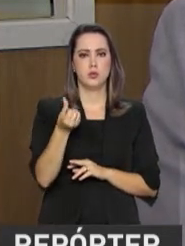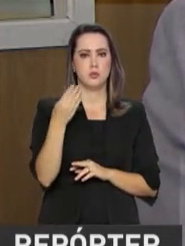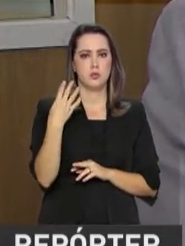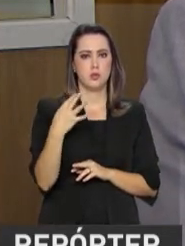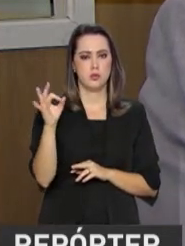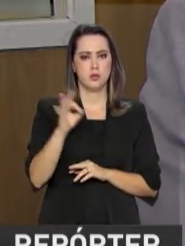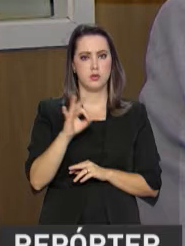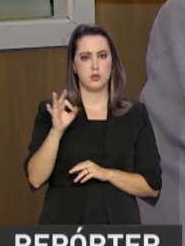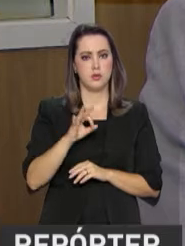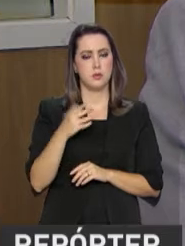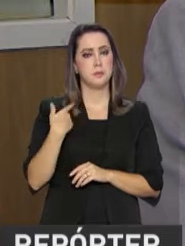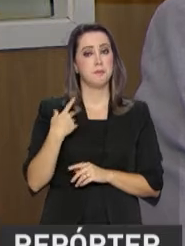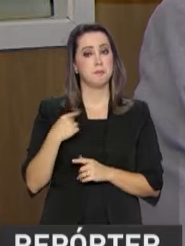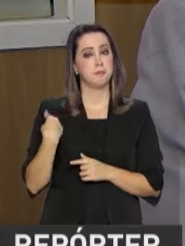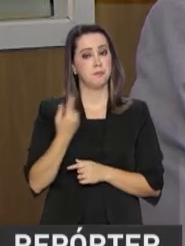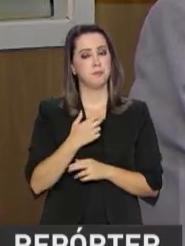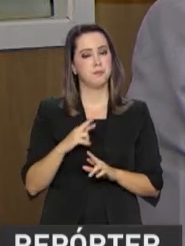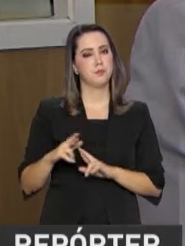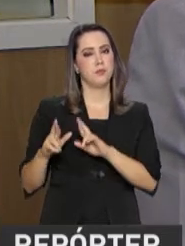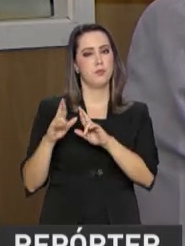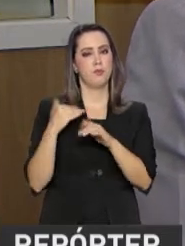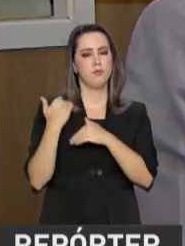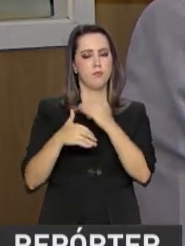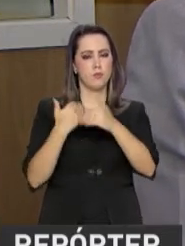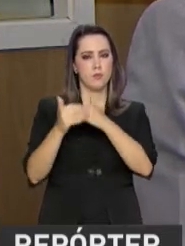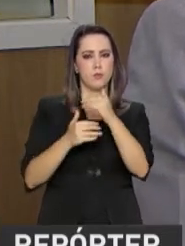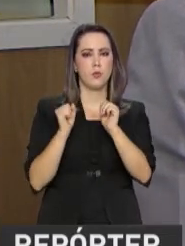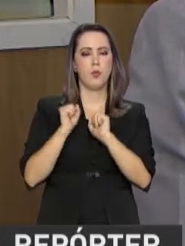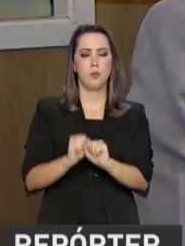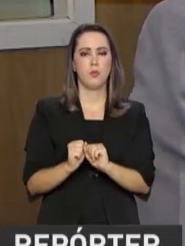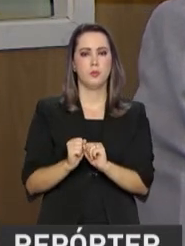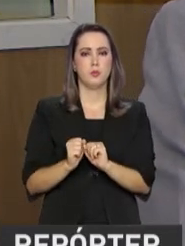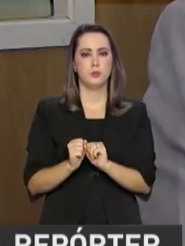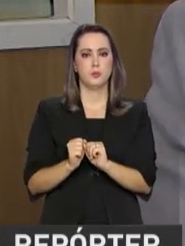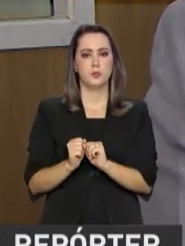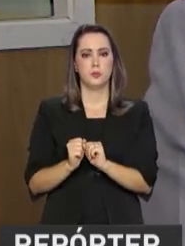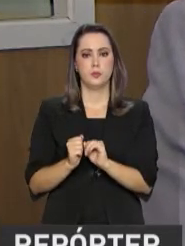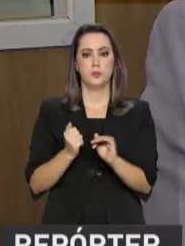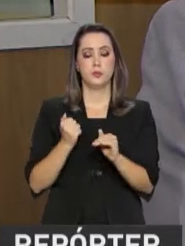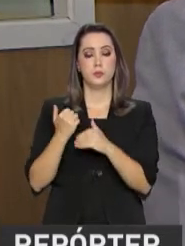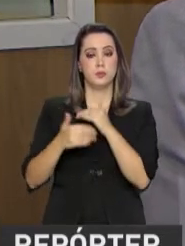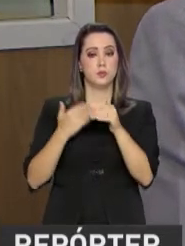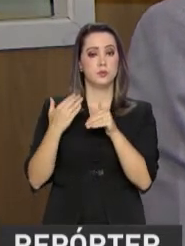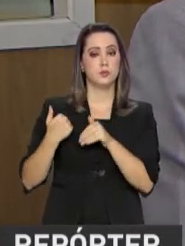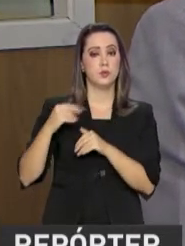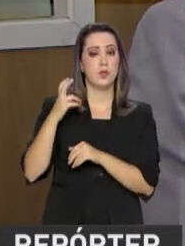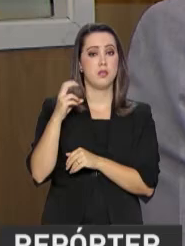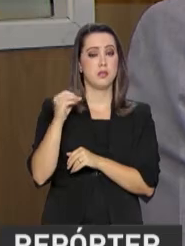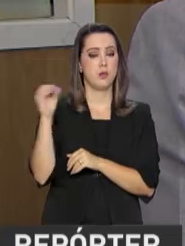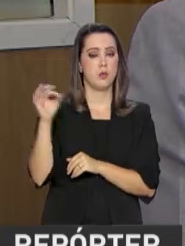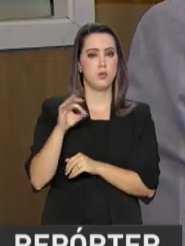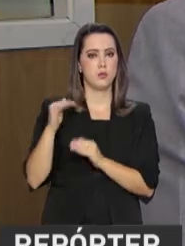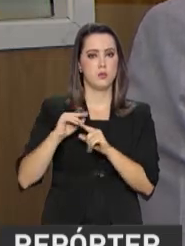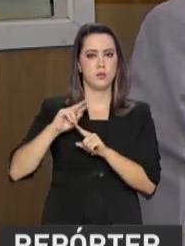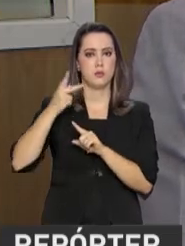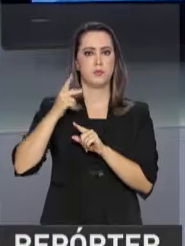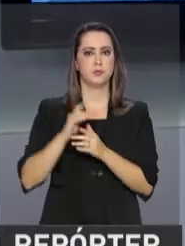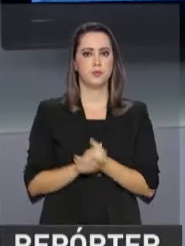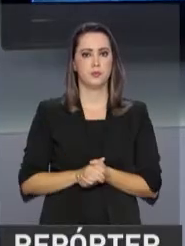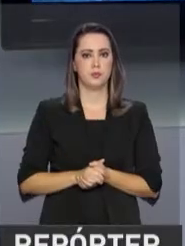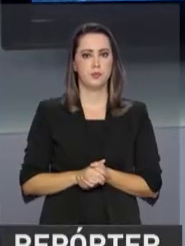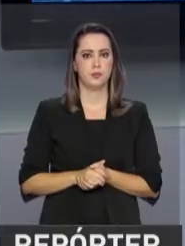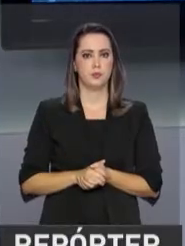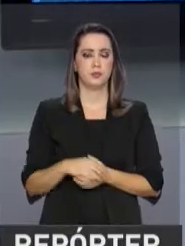do pib a estimativa é que isso poderia é é ser pelo menos 50% maior